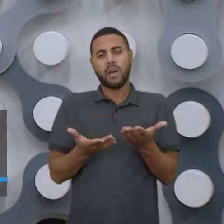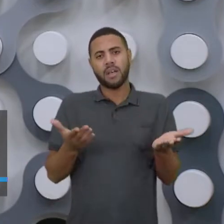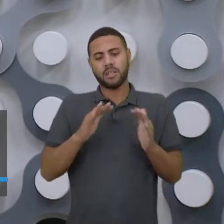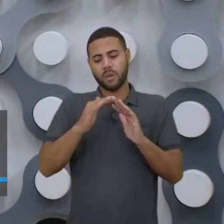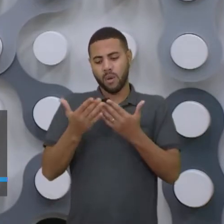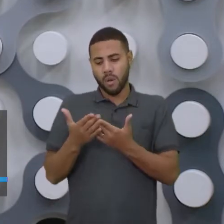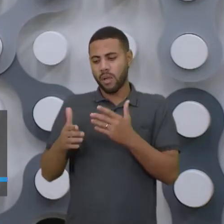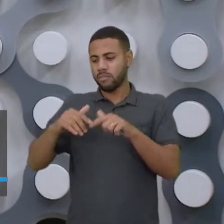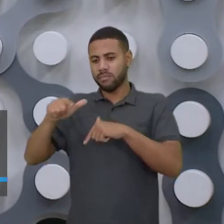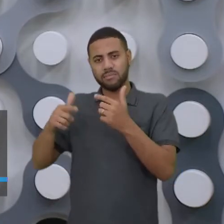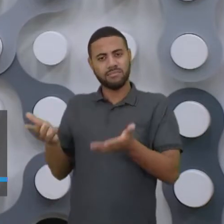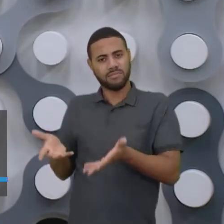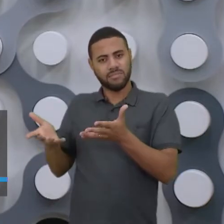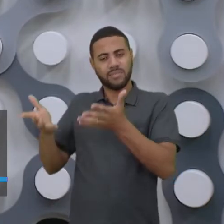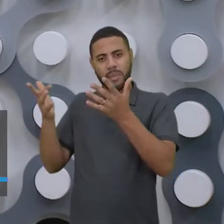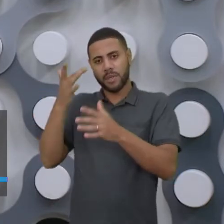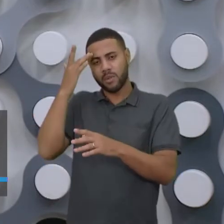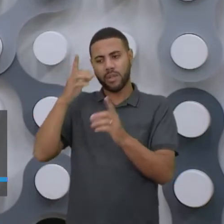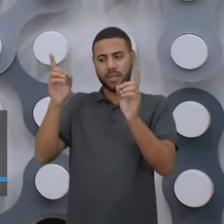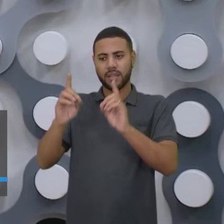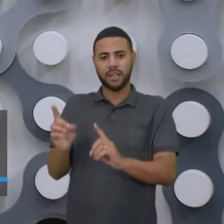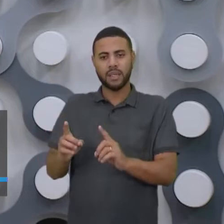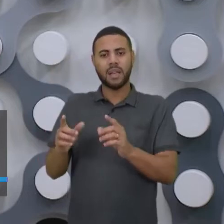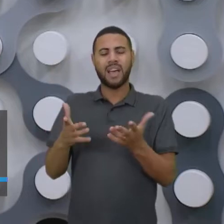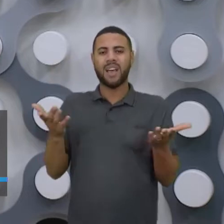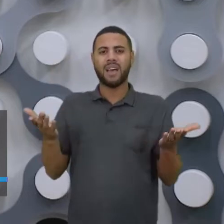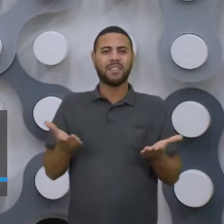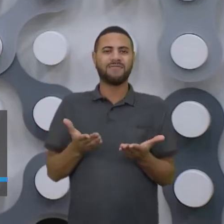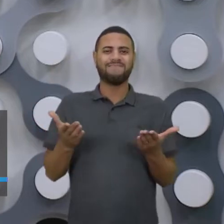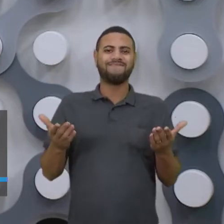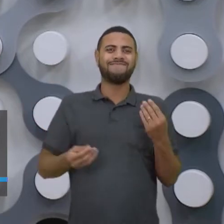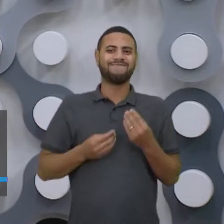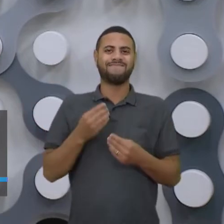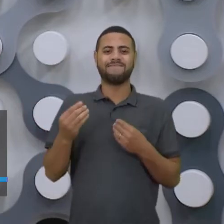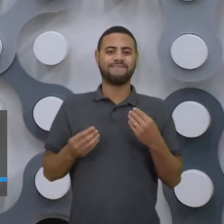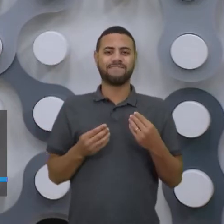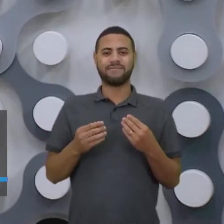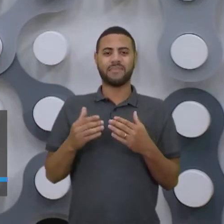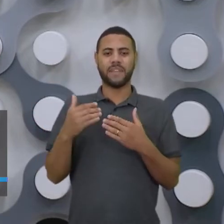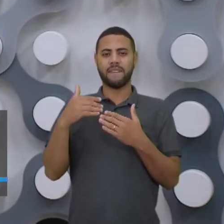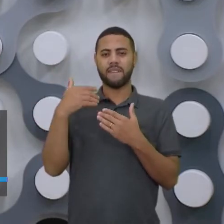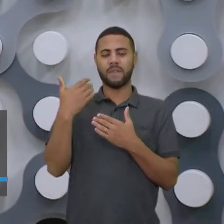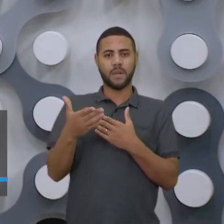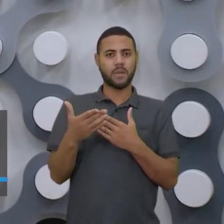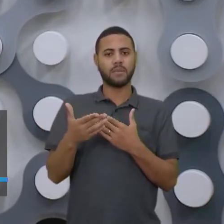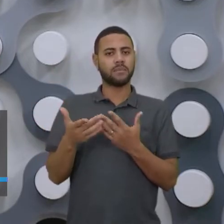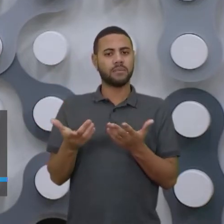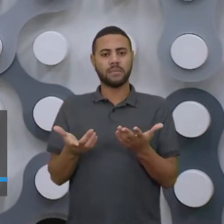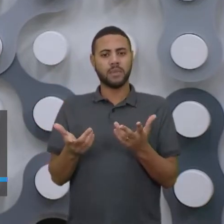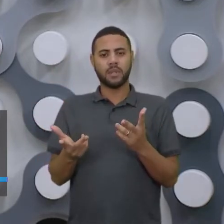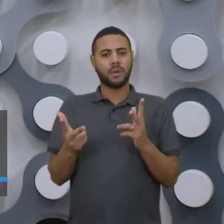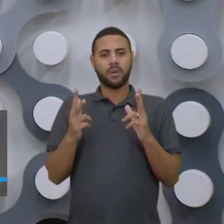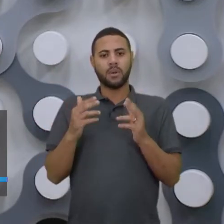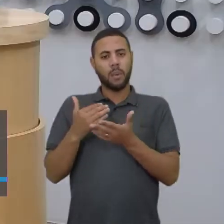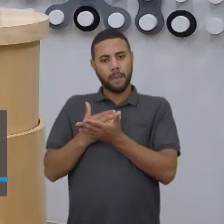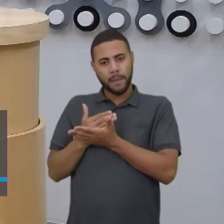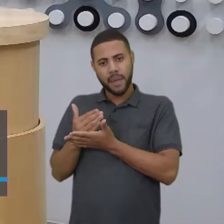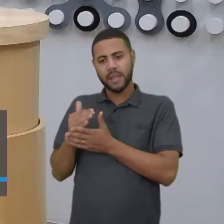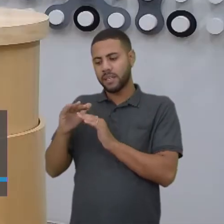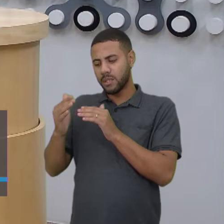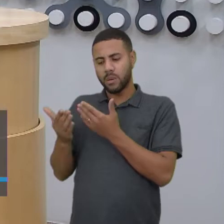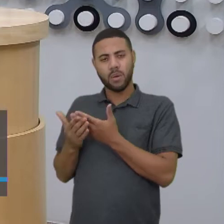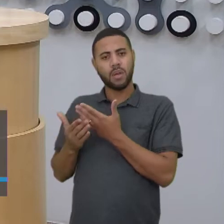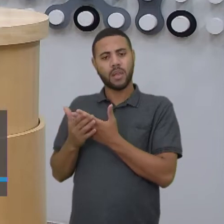trabalhar. E eu não consigo ver nada que se tenha fora que não tenha um início ali dentro da